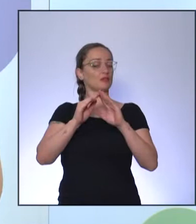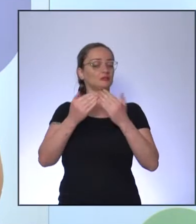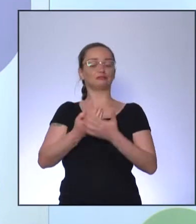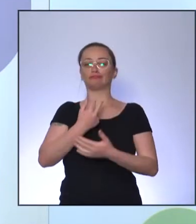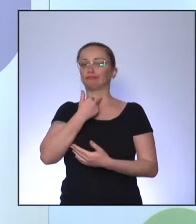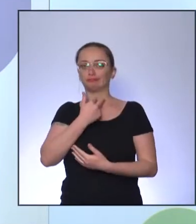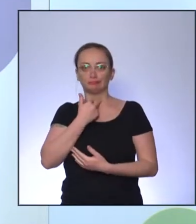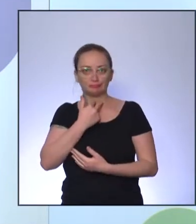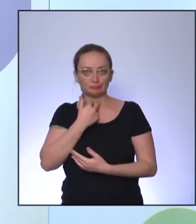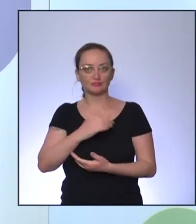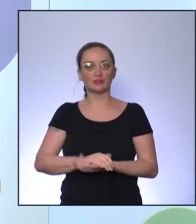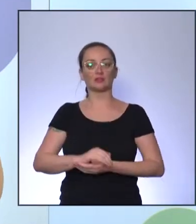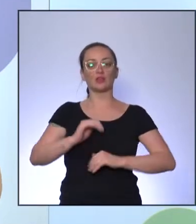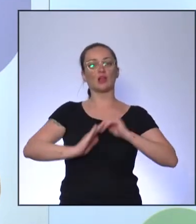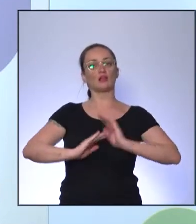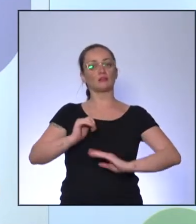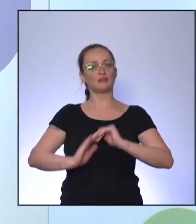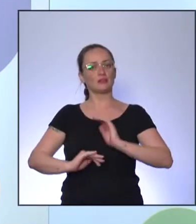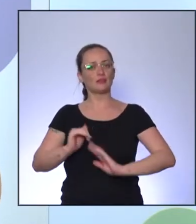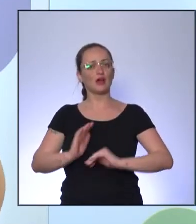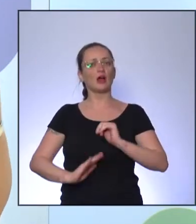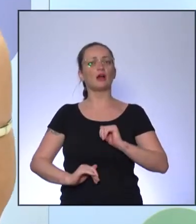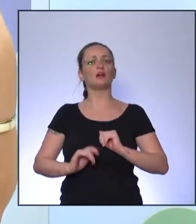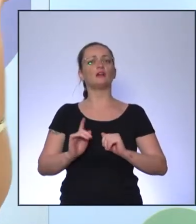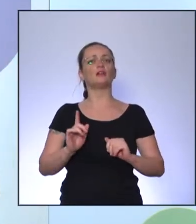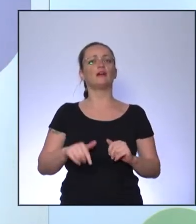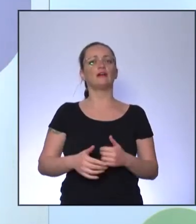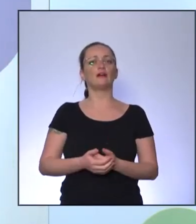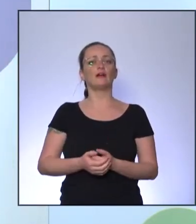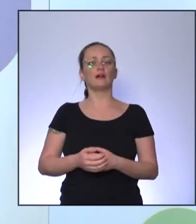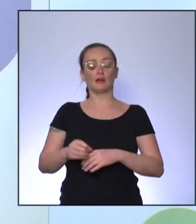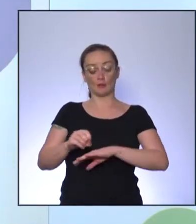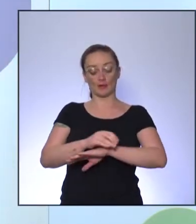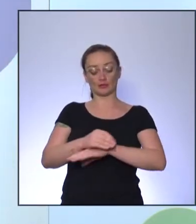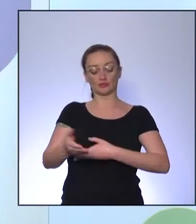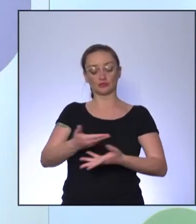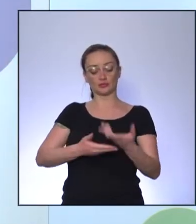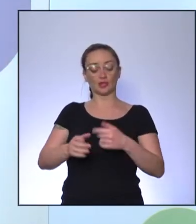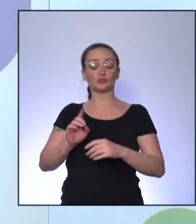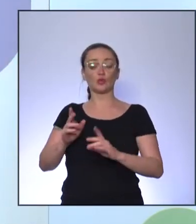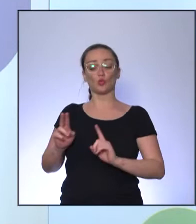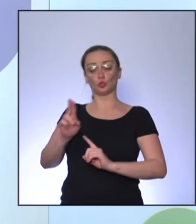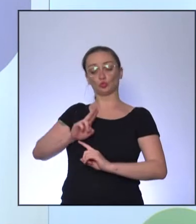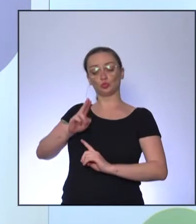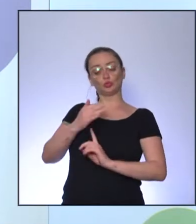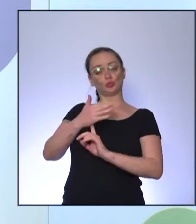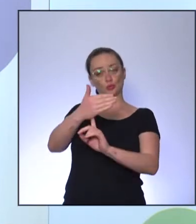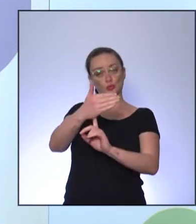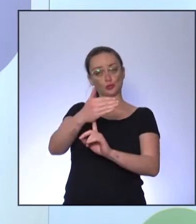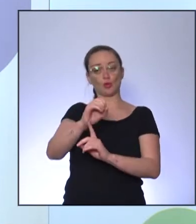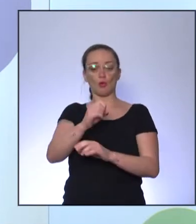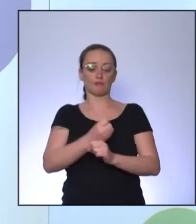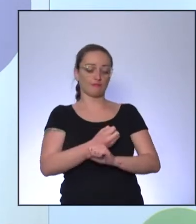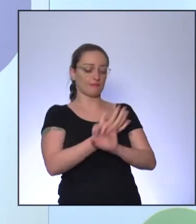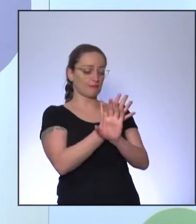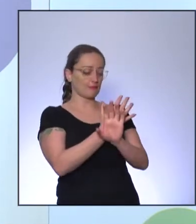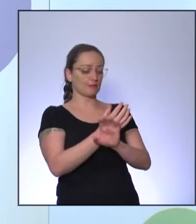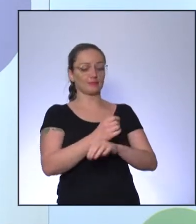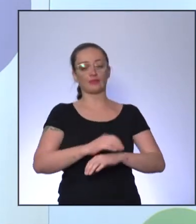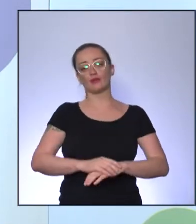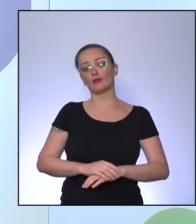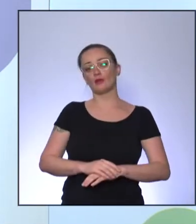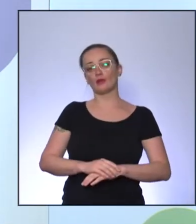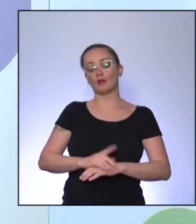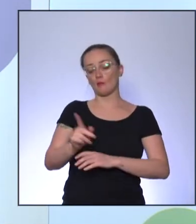escola, as atividades elas estão sendo mediadas sempre por tecnologia, seja pelo centro de mídias,